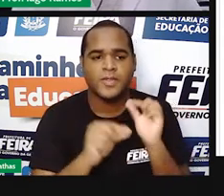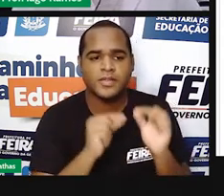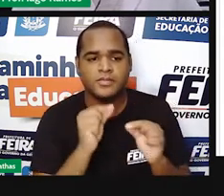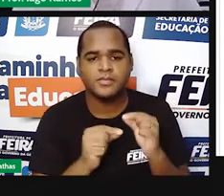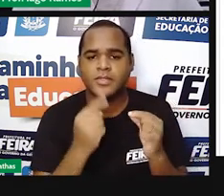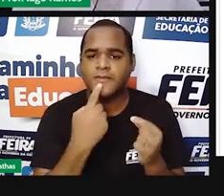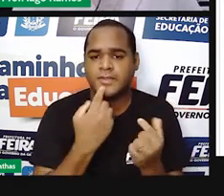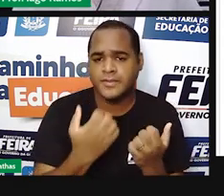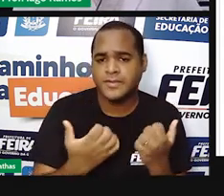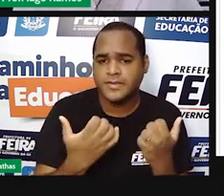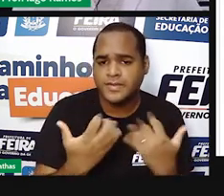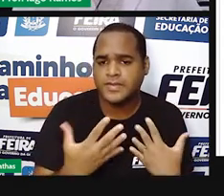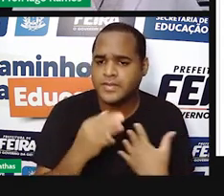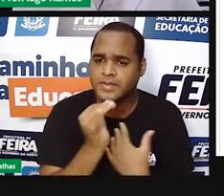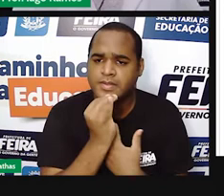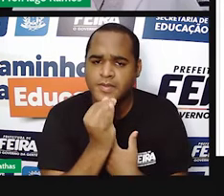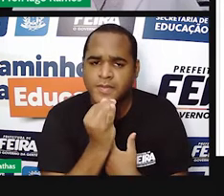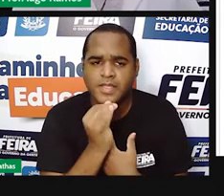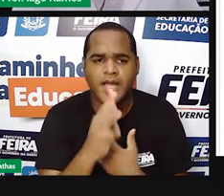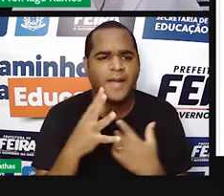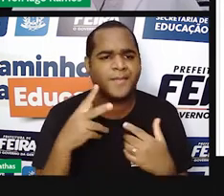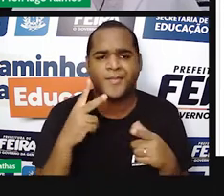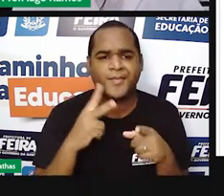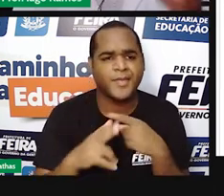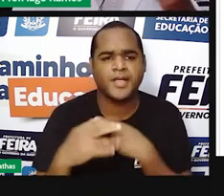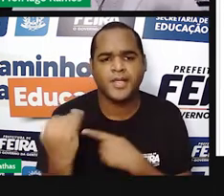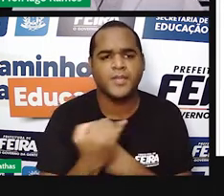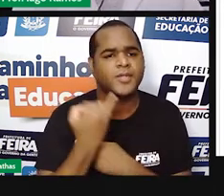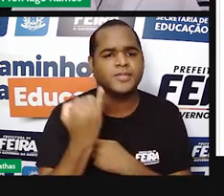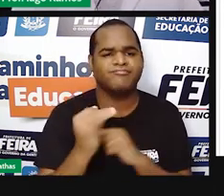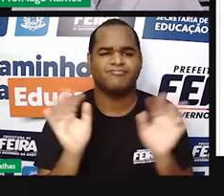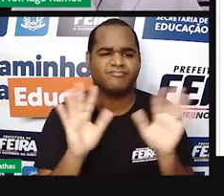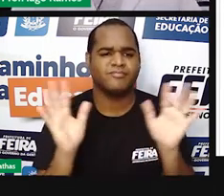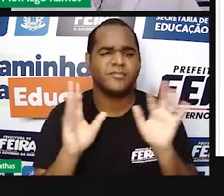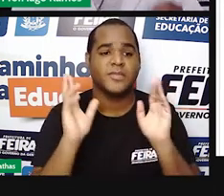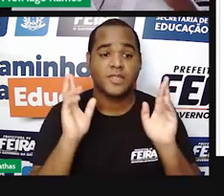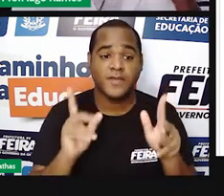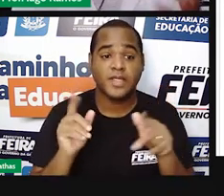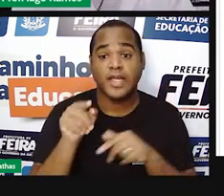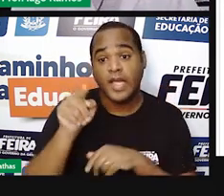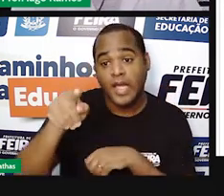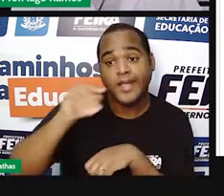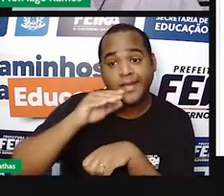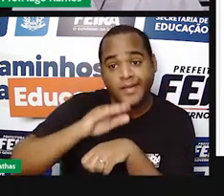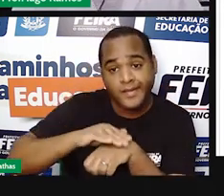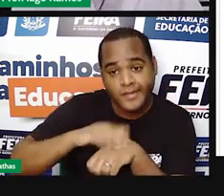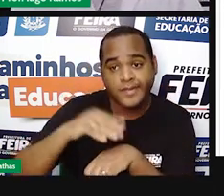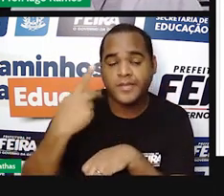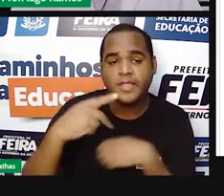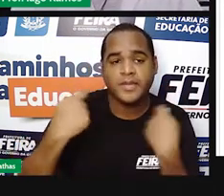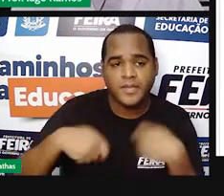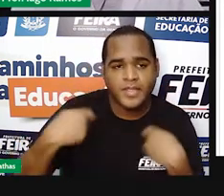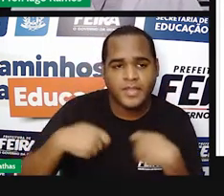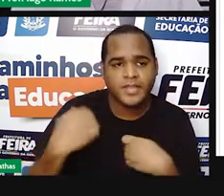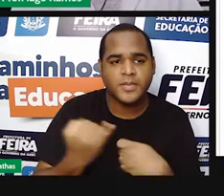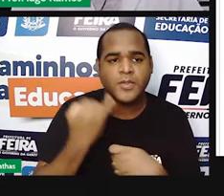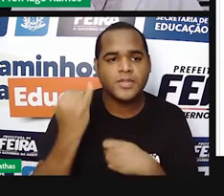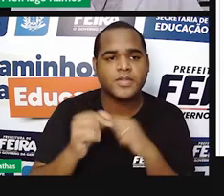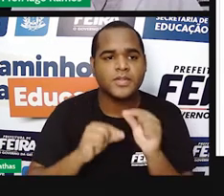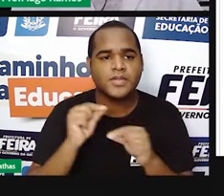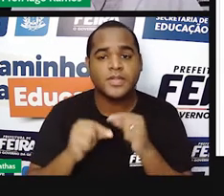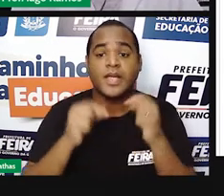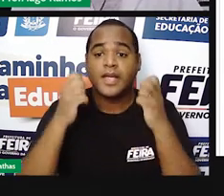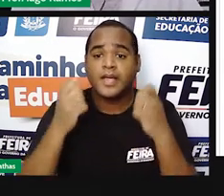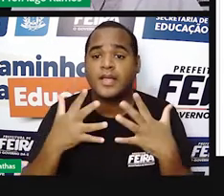essa jogada não é interessante tá ele tem que fazer uma jogada aqui para na próxima rodada ele ganha o jogo Então